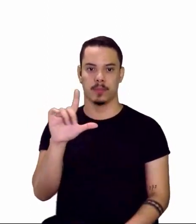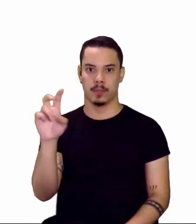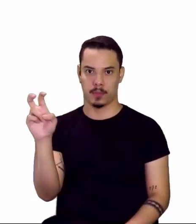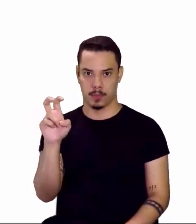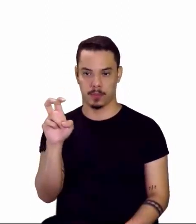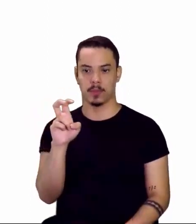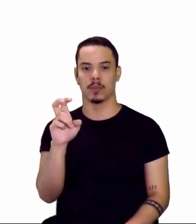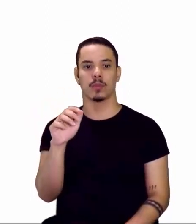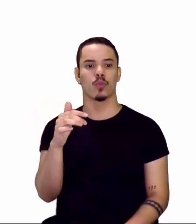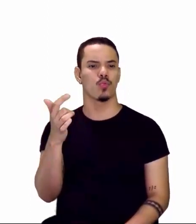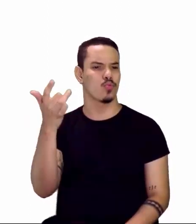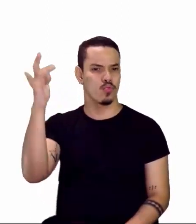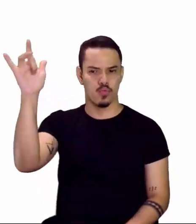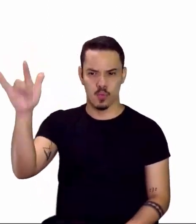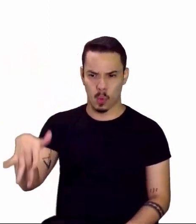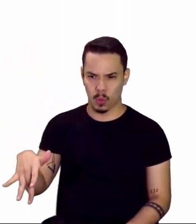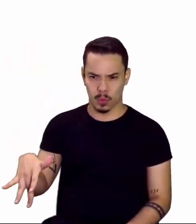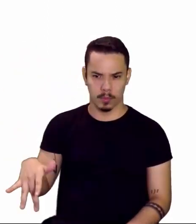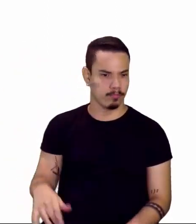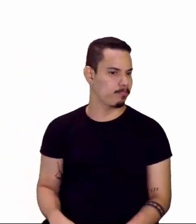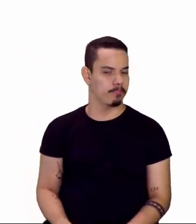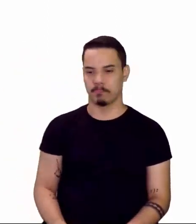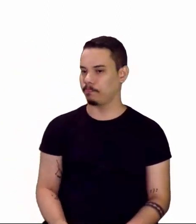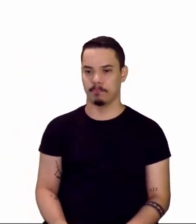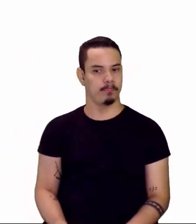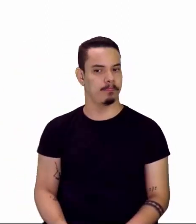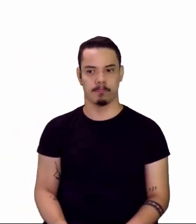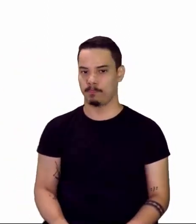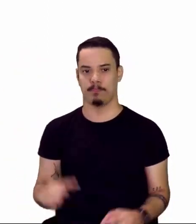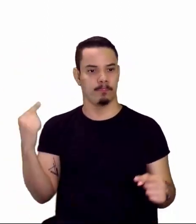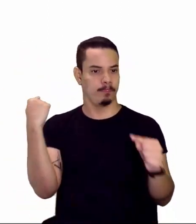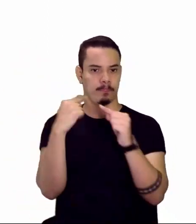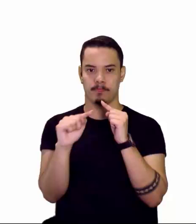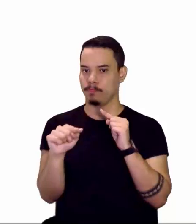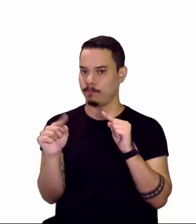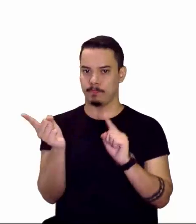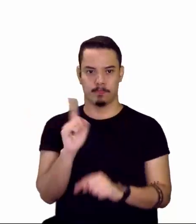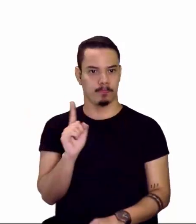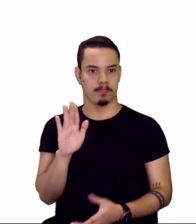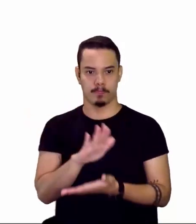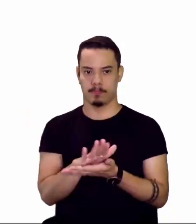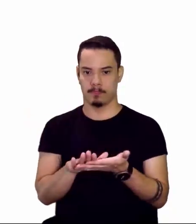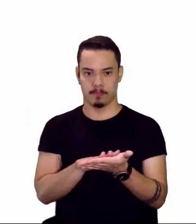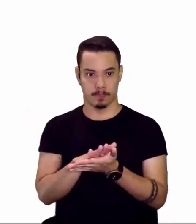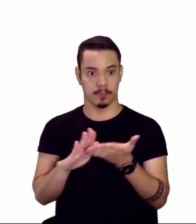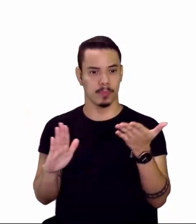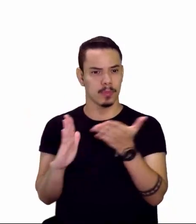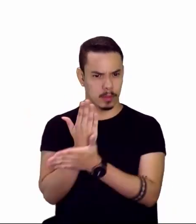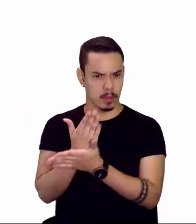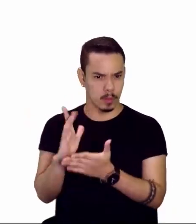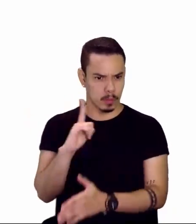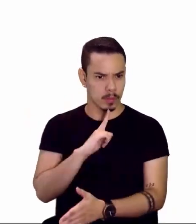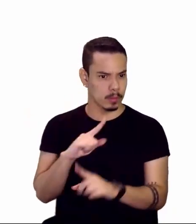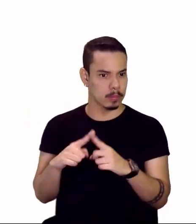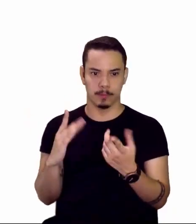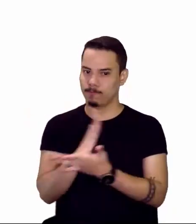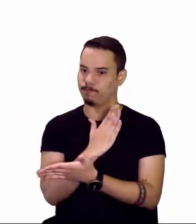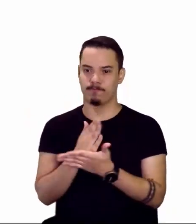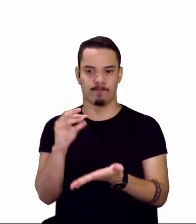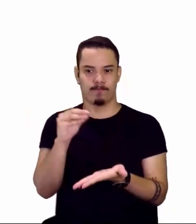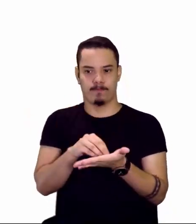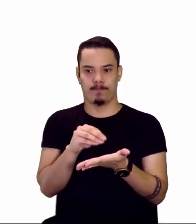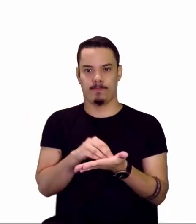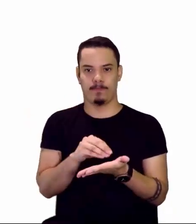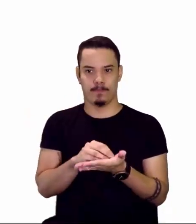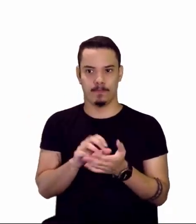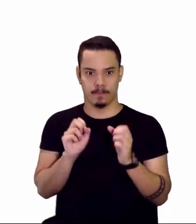Os demais não contêm os compostos covalentes. Alguns sim e alguns não, tá